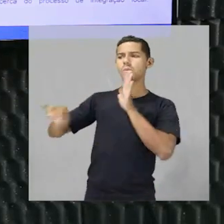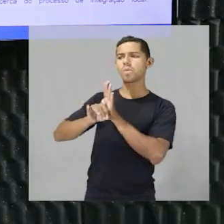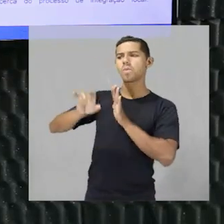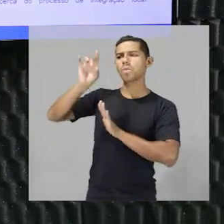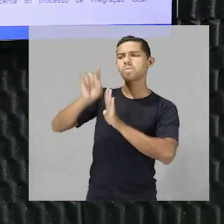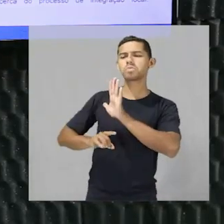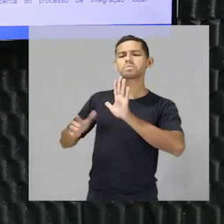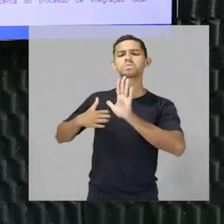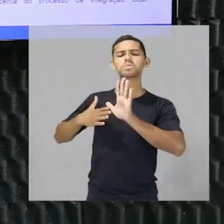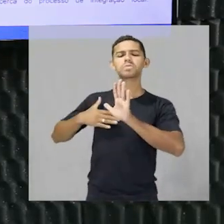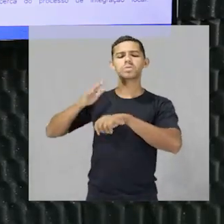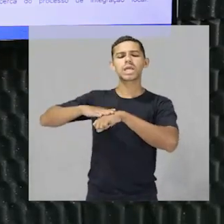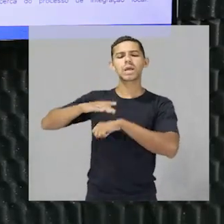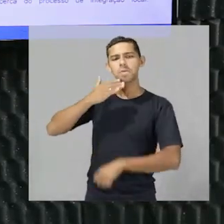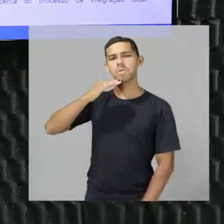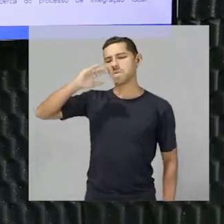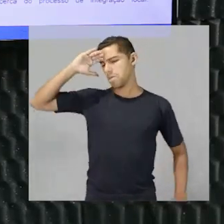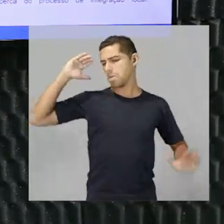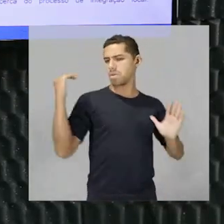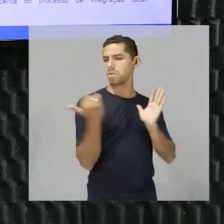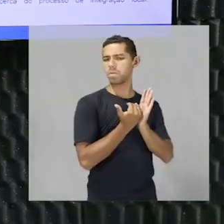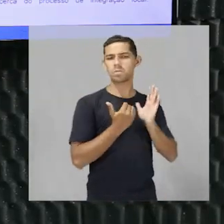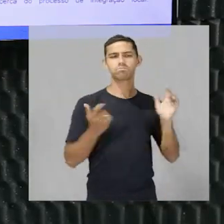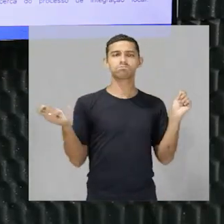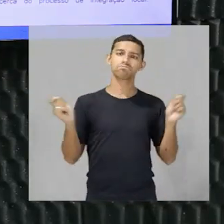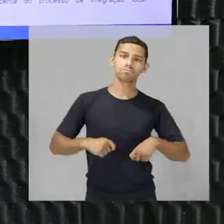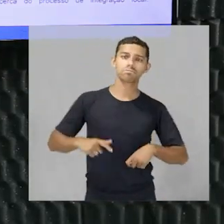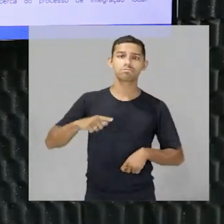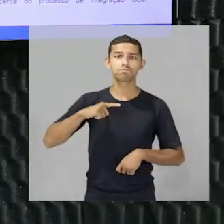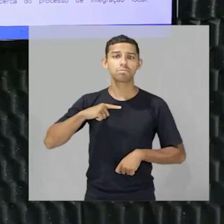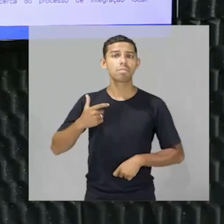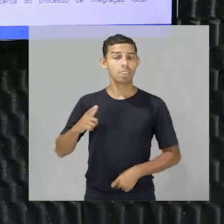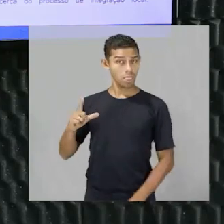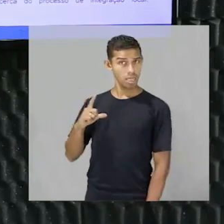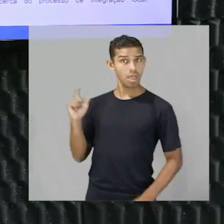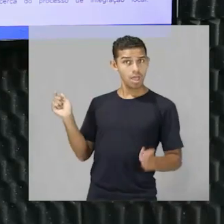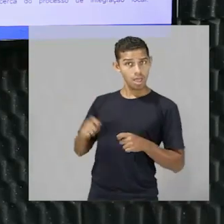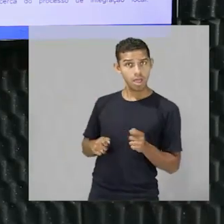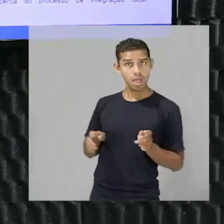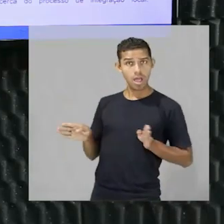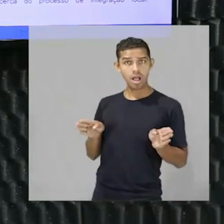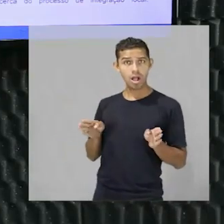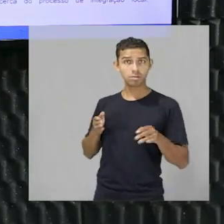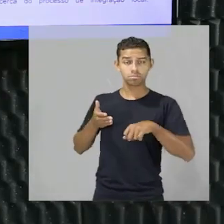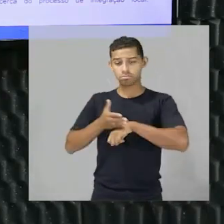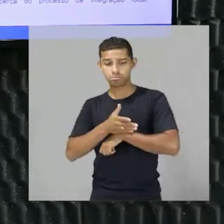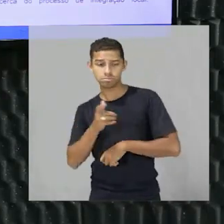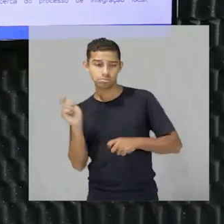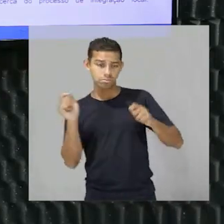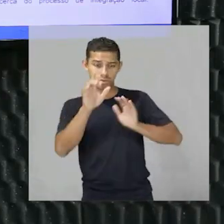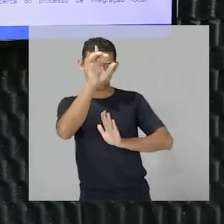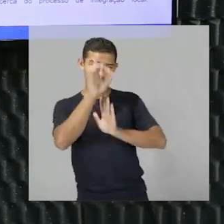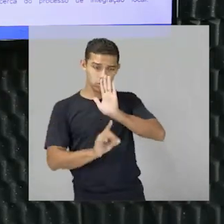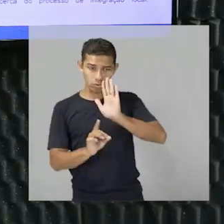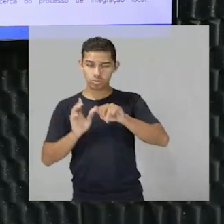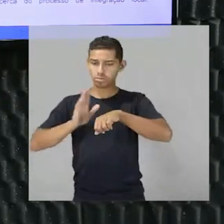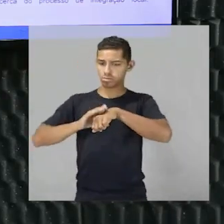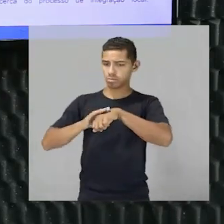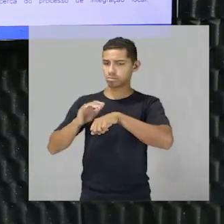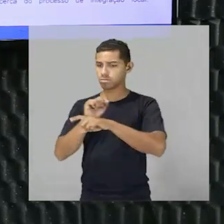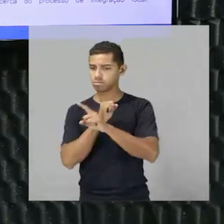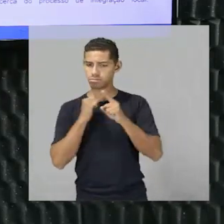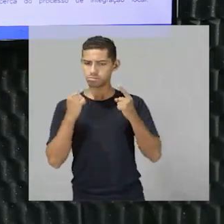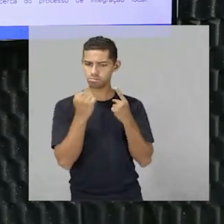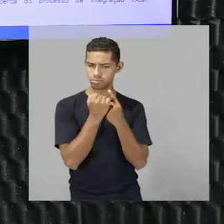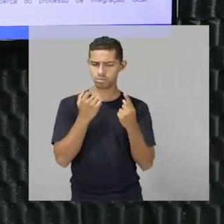direito, né, de cumprir, no caso, não apenas cumprir, mas ter também o acesso aos direitos que a sociedade que você